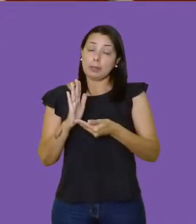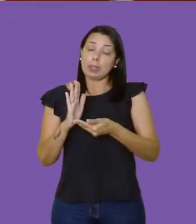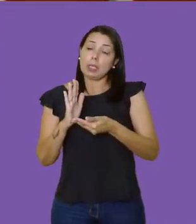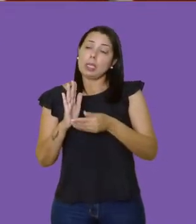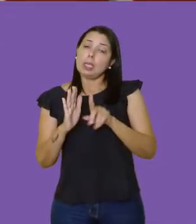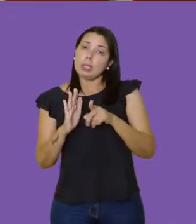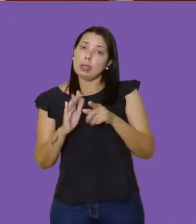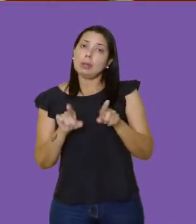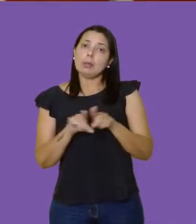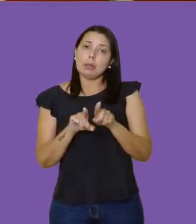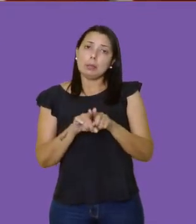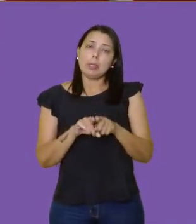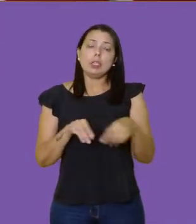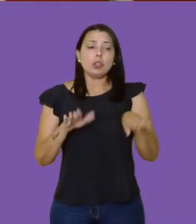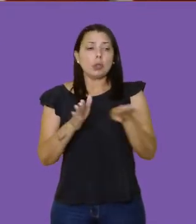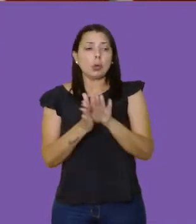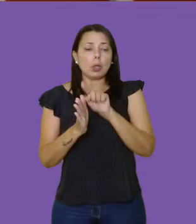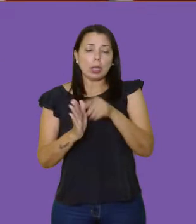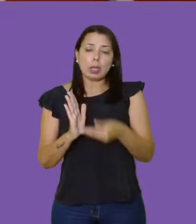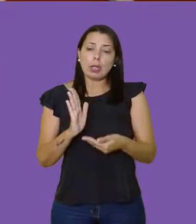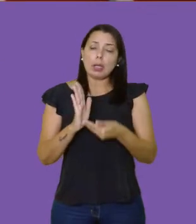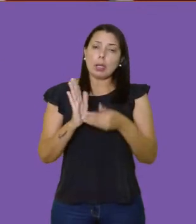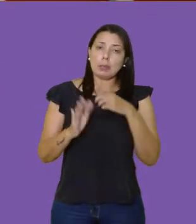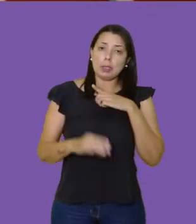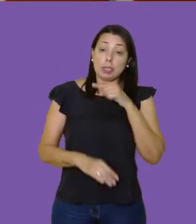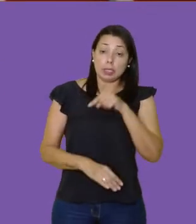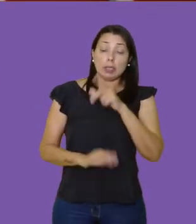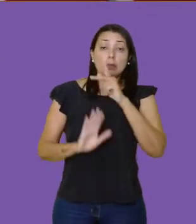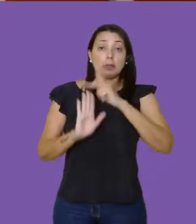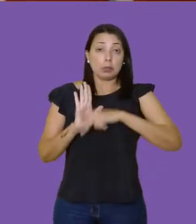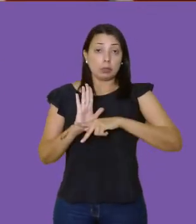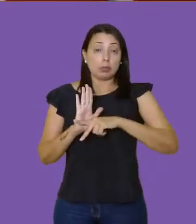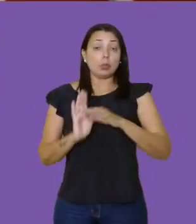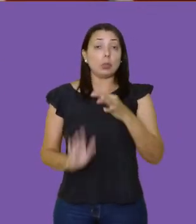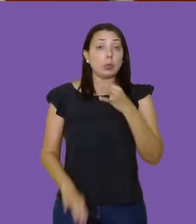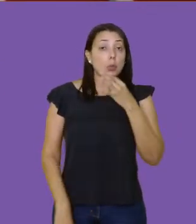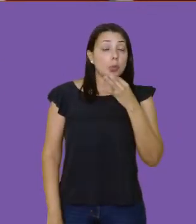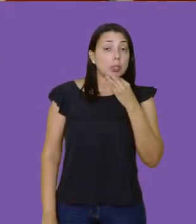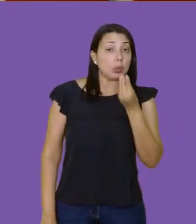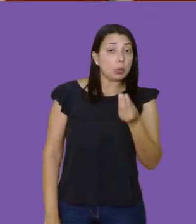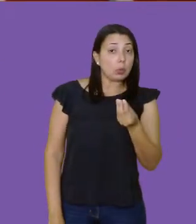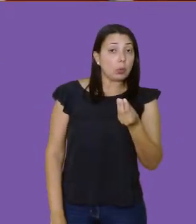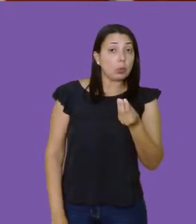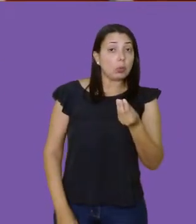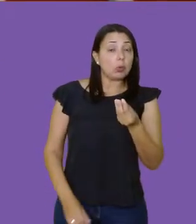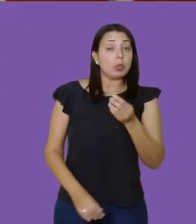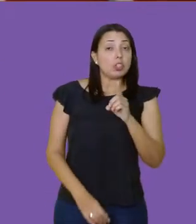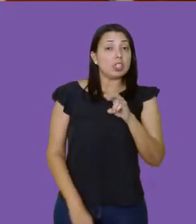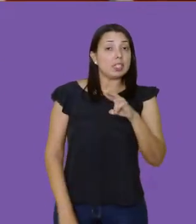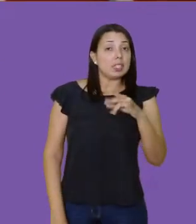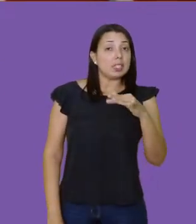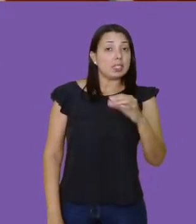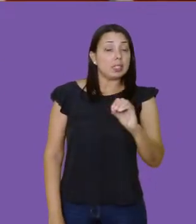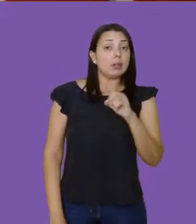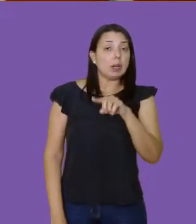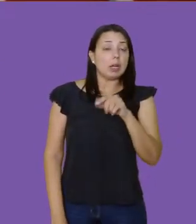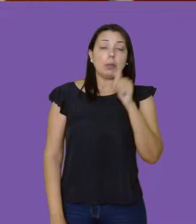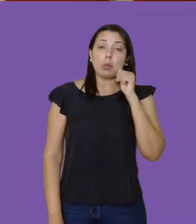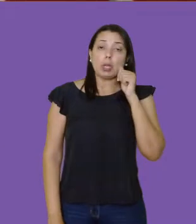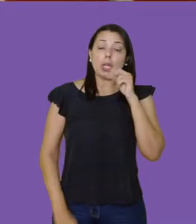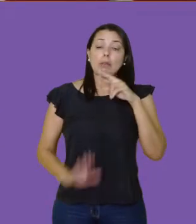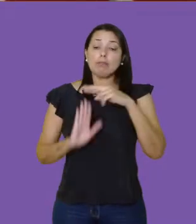outra parte, vindo da Câmara, a gente tem aquele projeto que ficou conhecido como o projeto do Distritão, que a relatora era a Renata